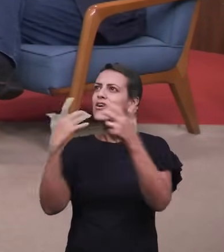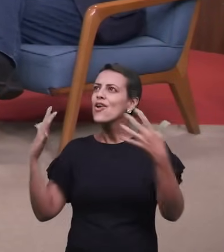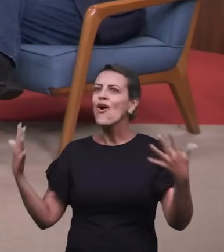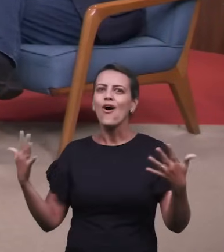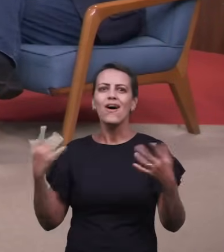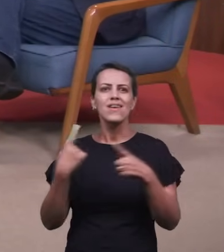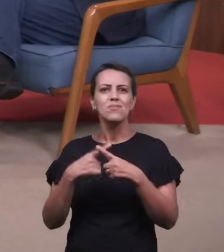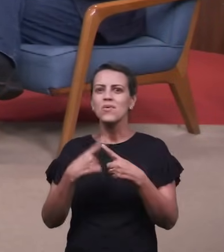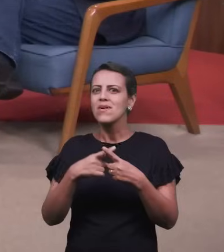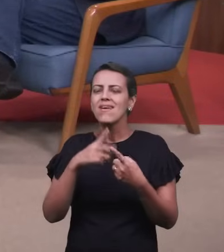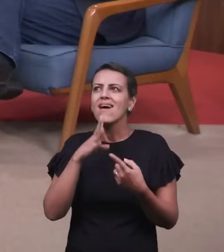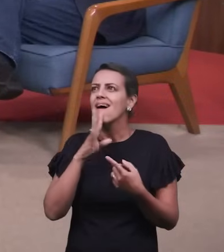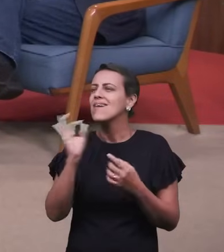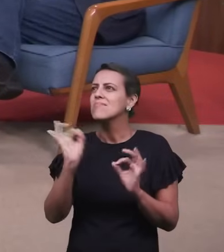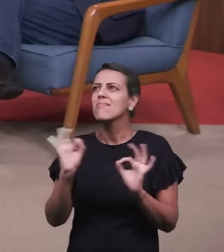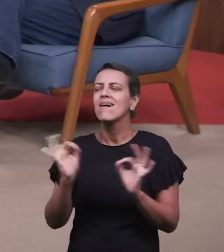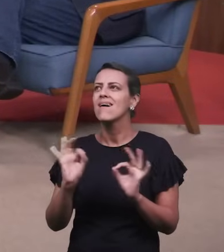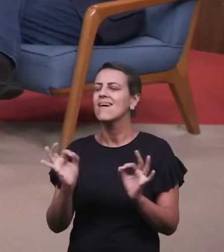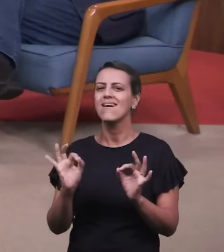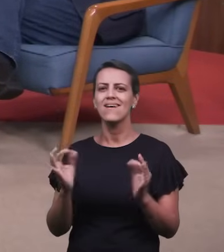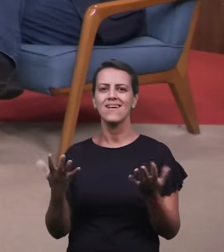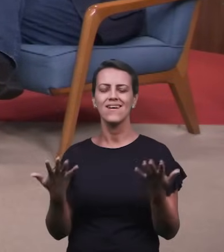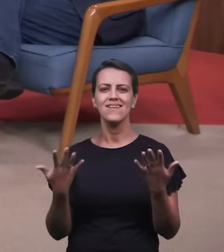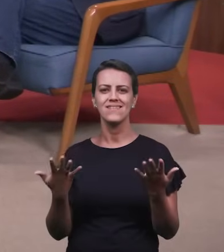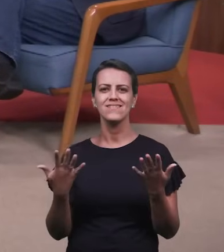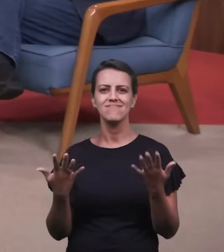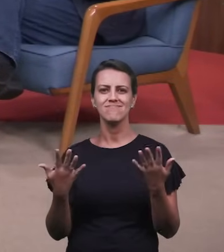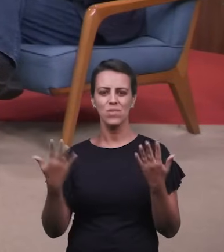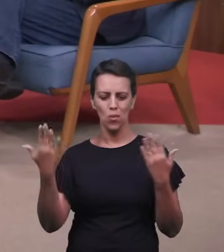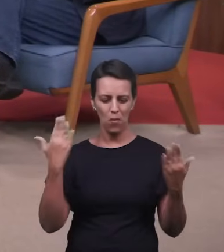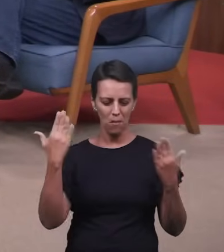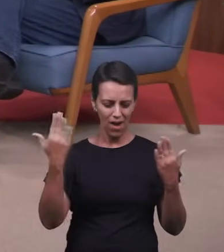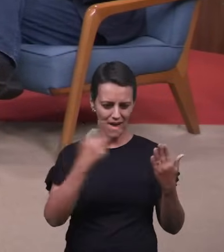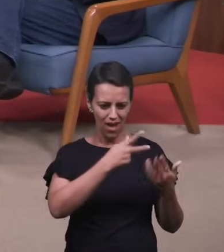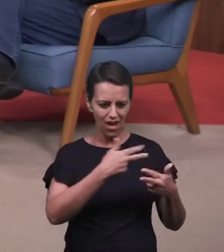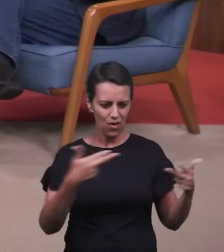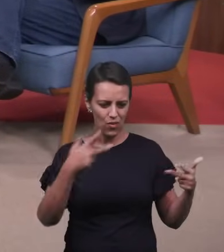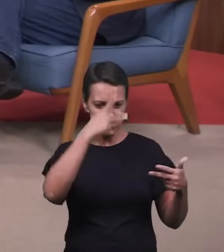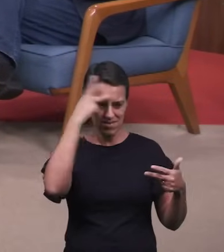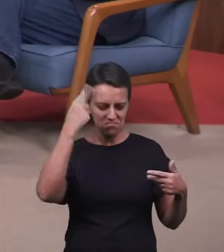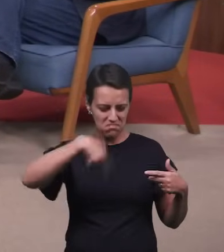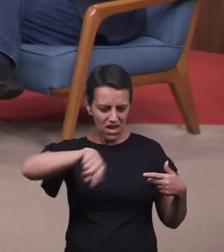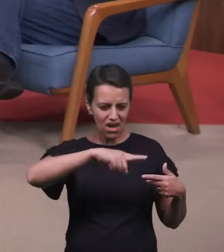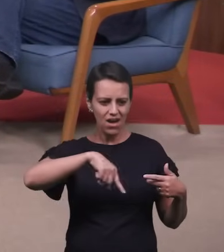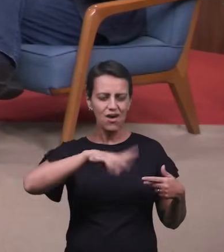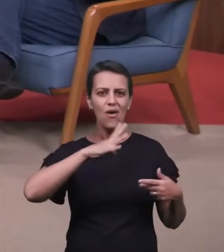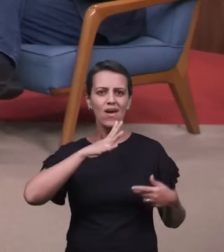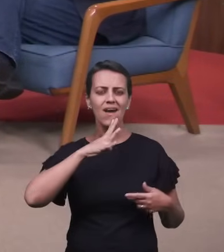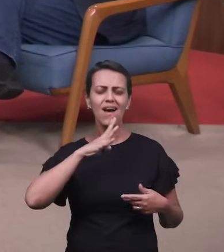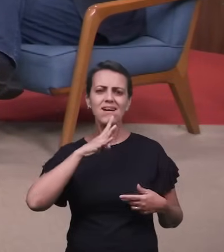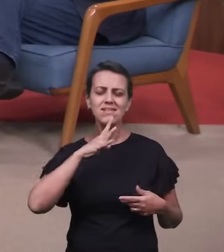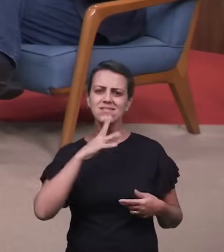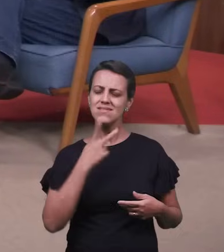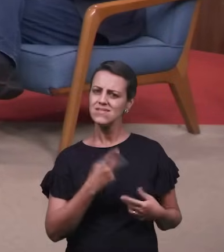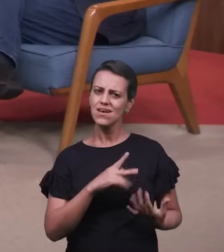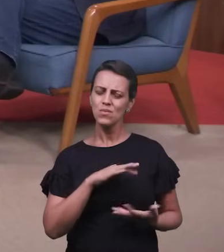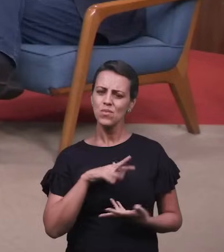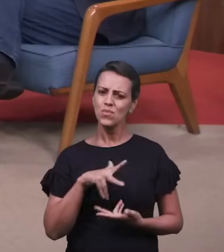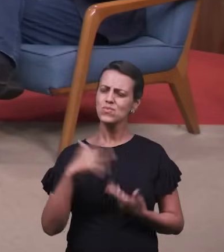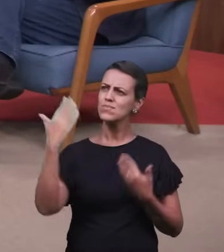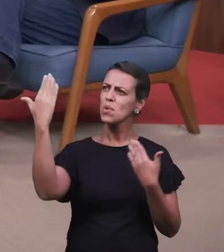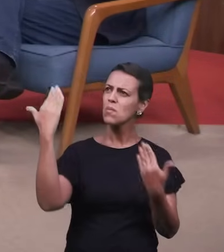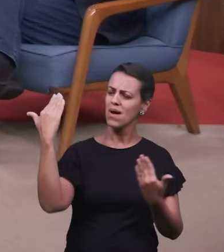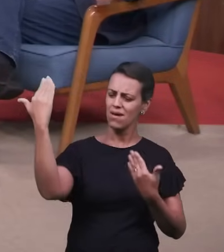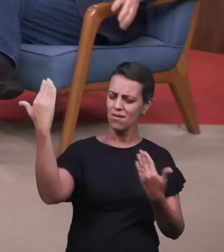esse desconhecido pela grandeza, para aquilo que é conhecido, né? E João, ele vai escrevendo